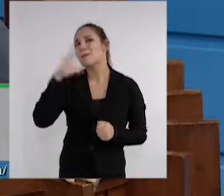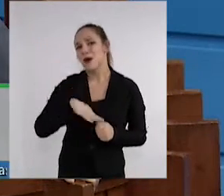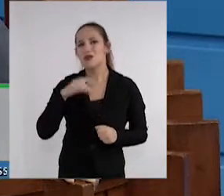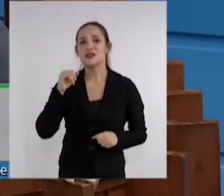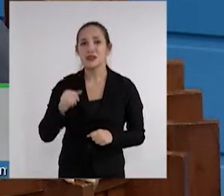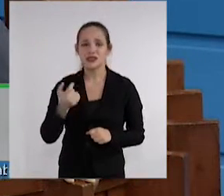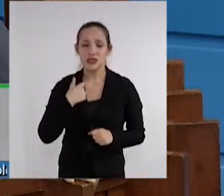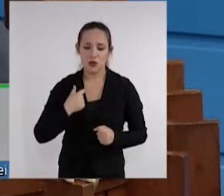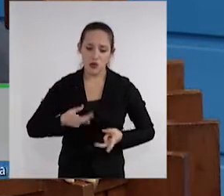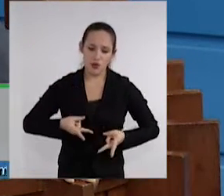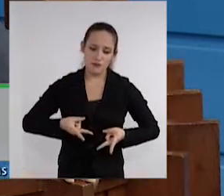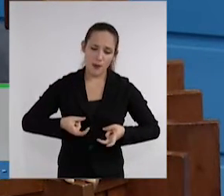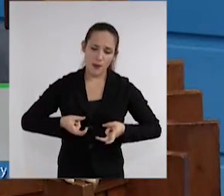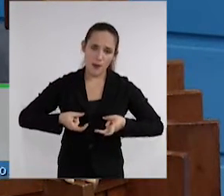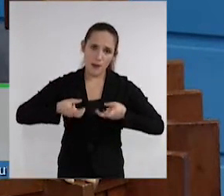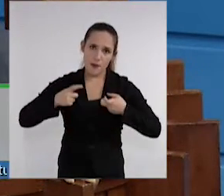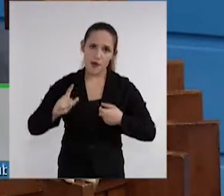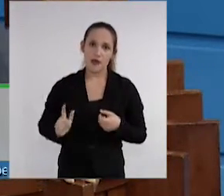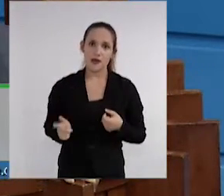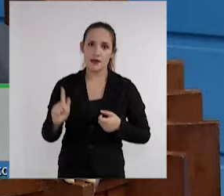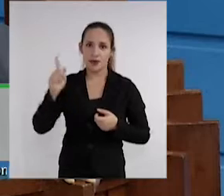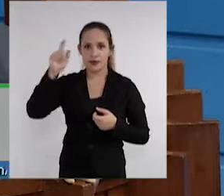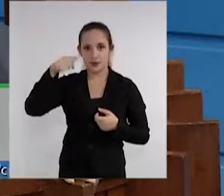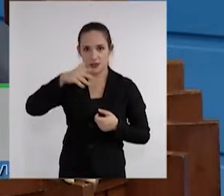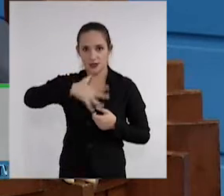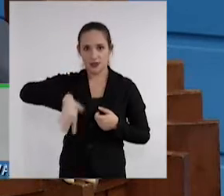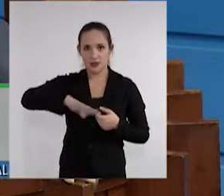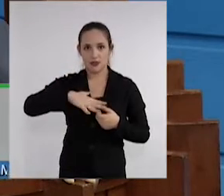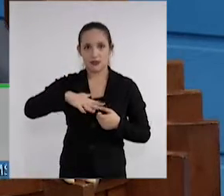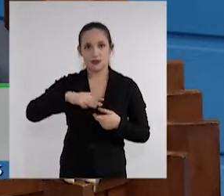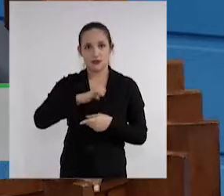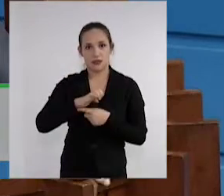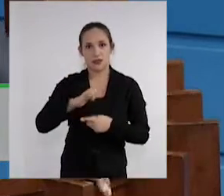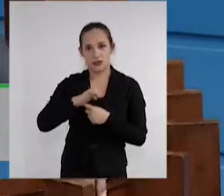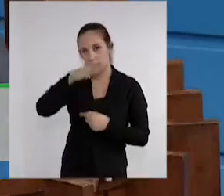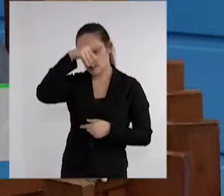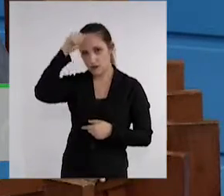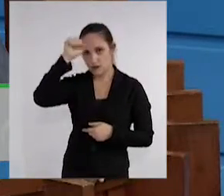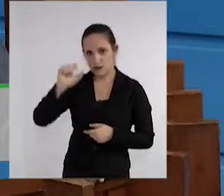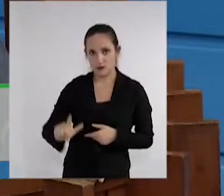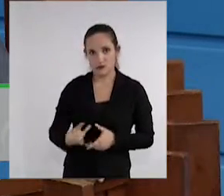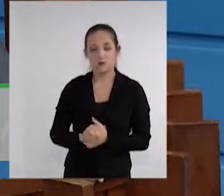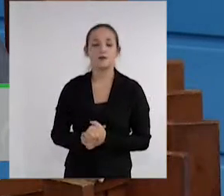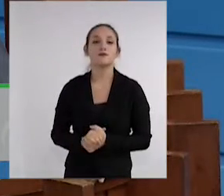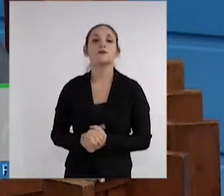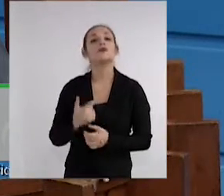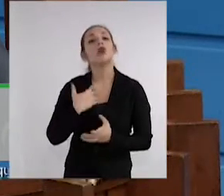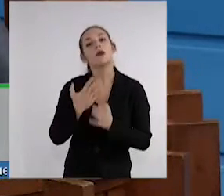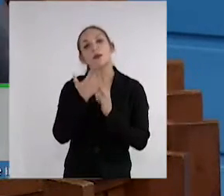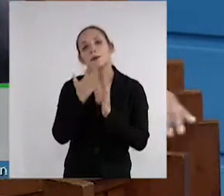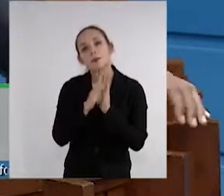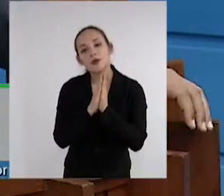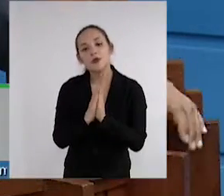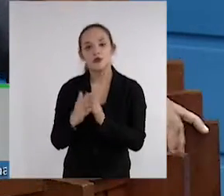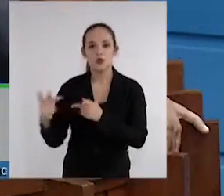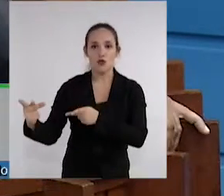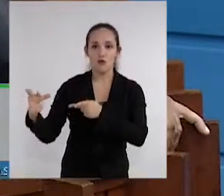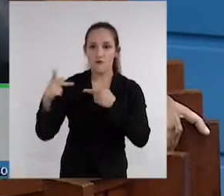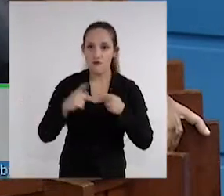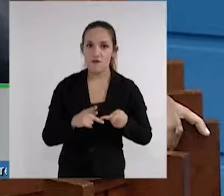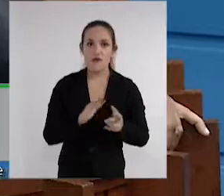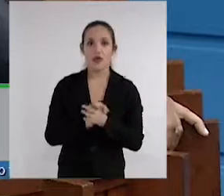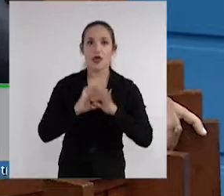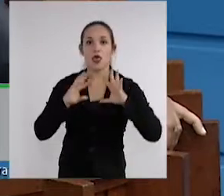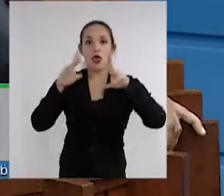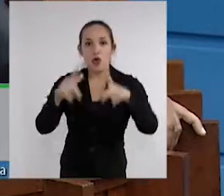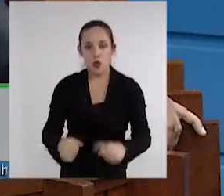da exploração do gás de xisto no território sul-mato-grossense. Então, eu quero aqui fazer um apelo, um convite a